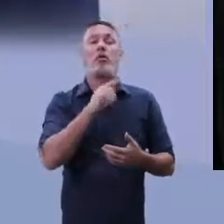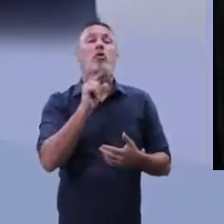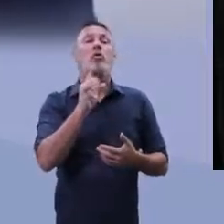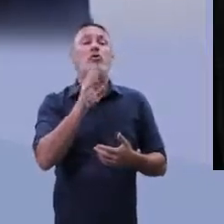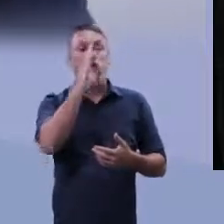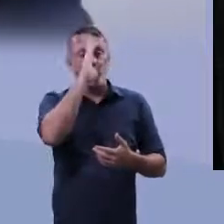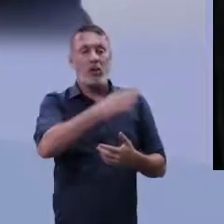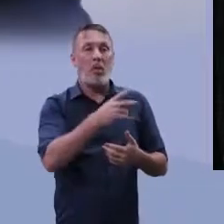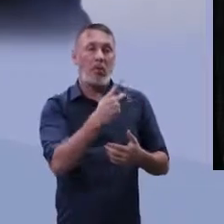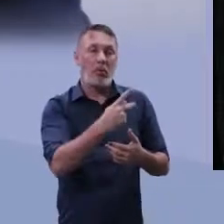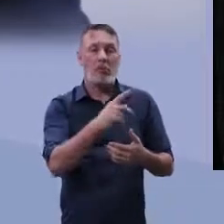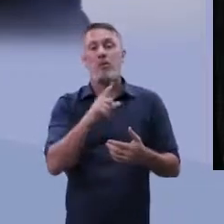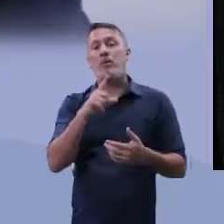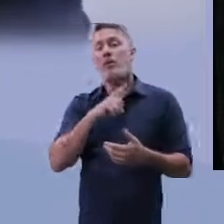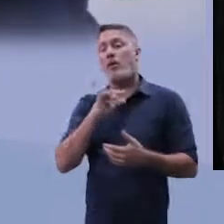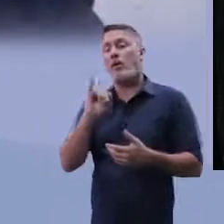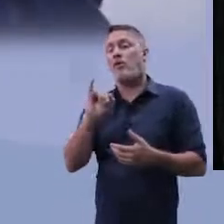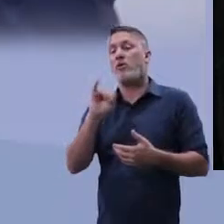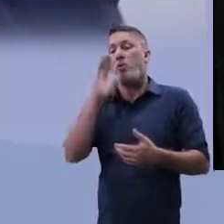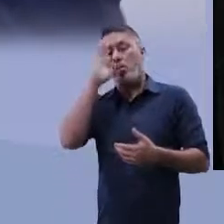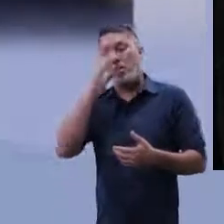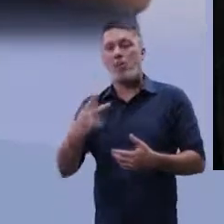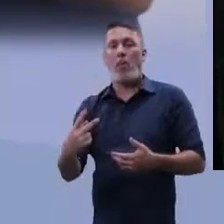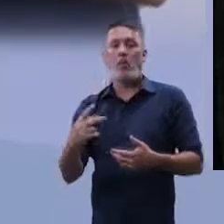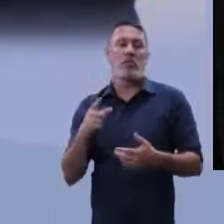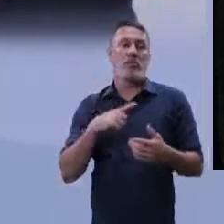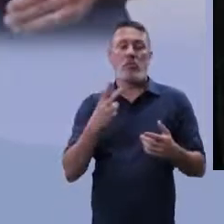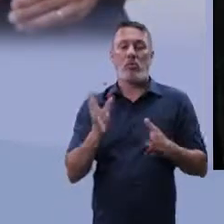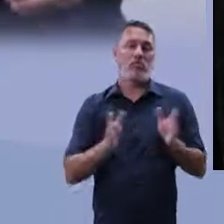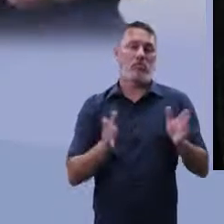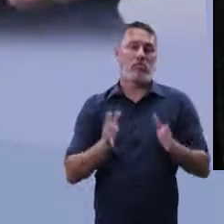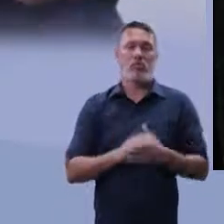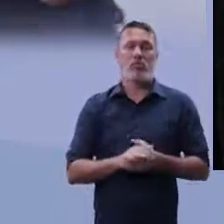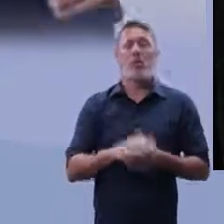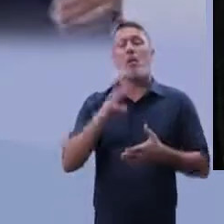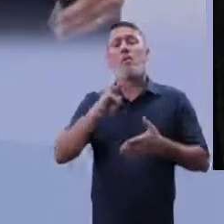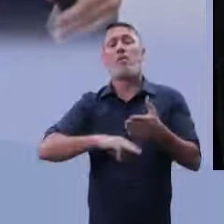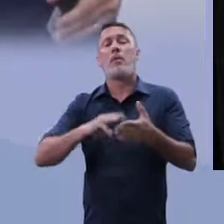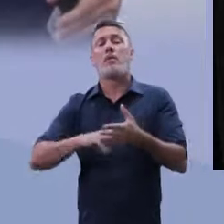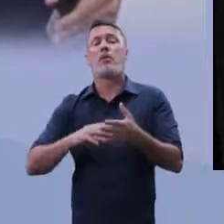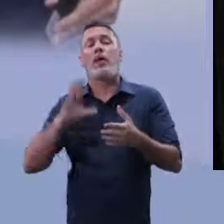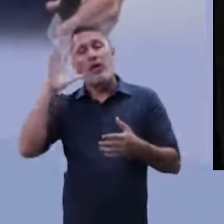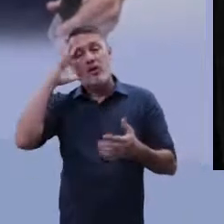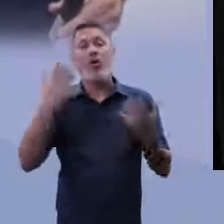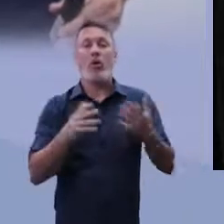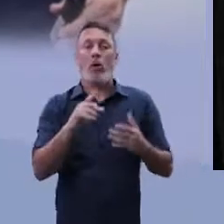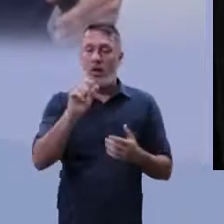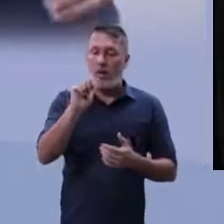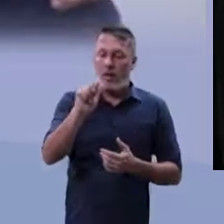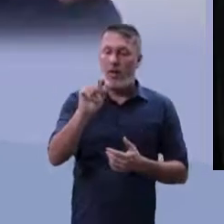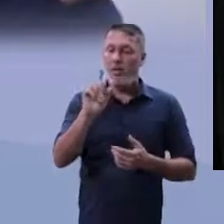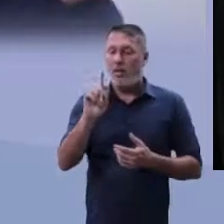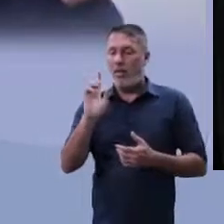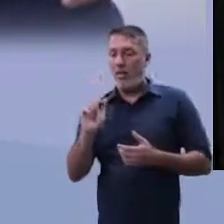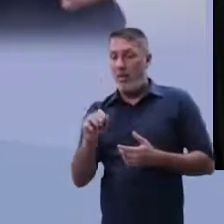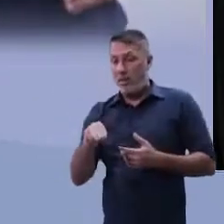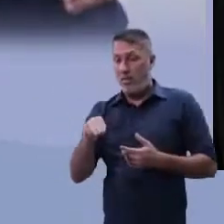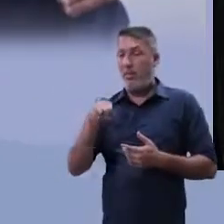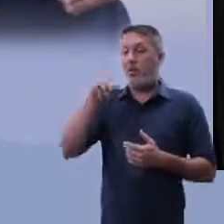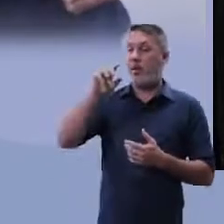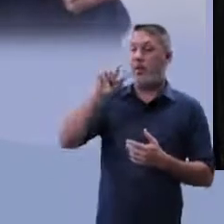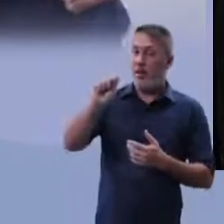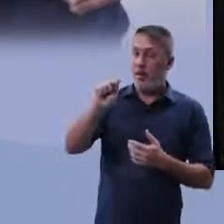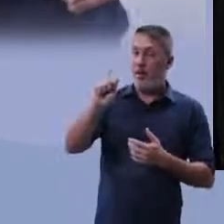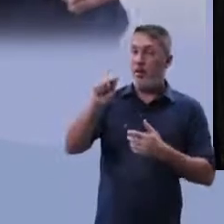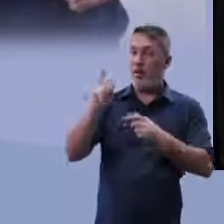ser diretamente proporcional, pode ser inversamente proporcional. Método para resolver,